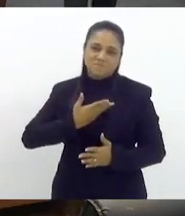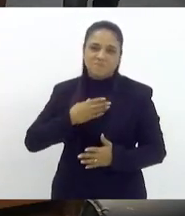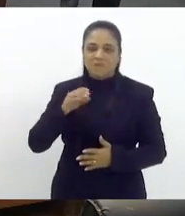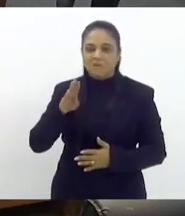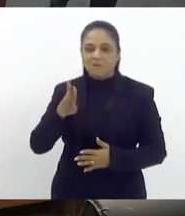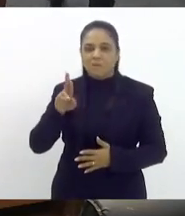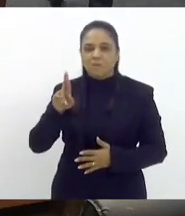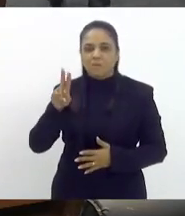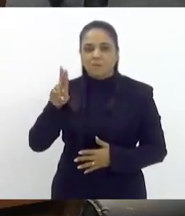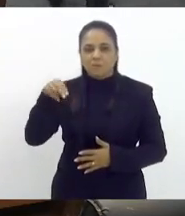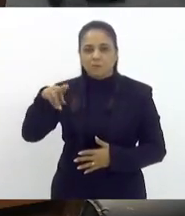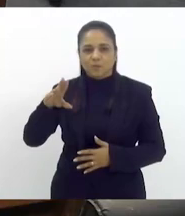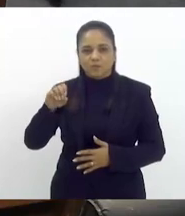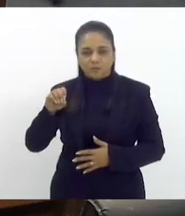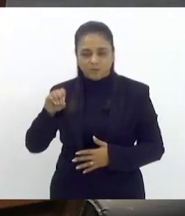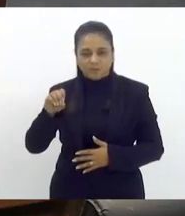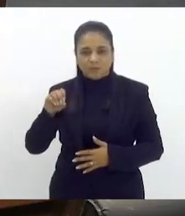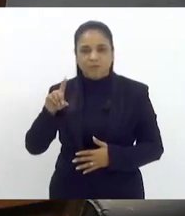Bruno dalvaro